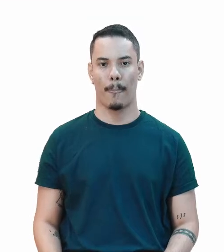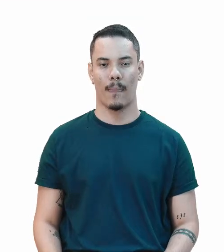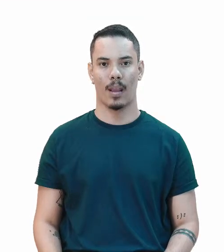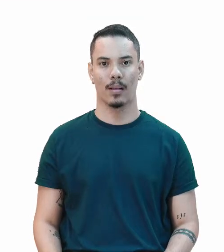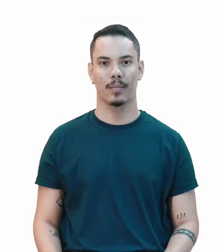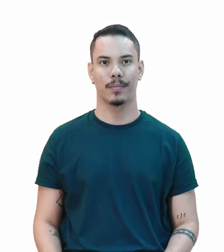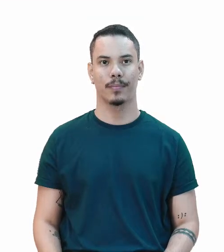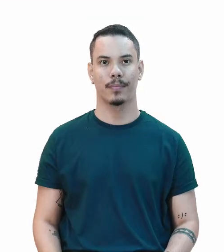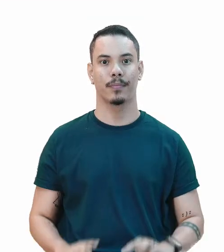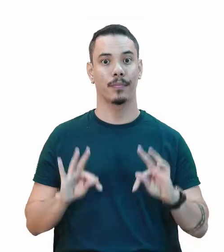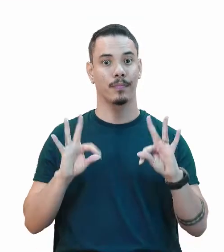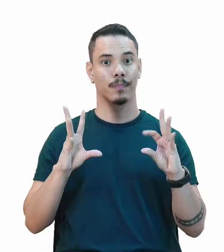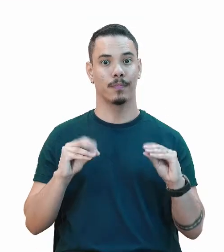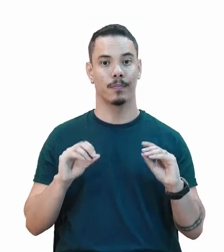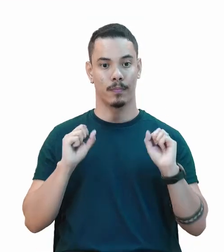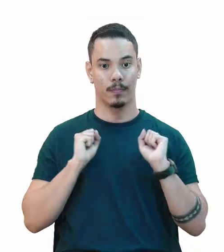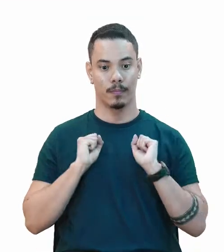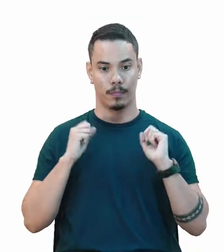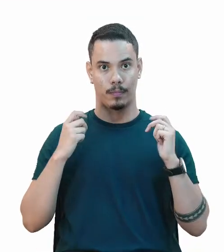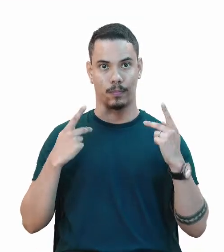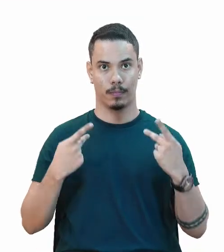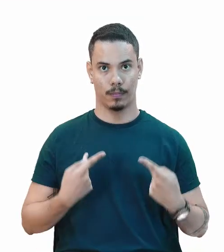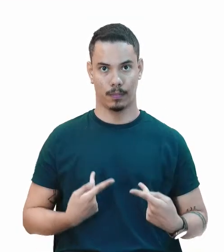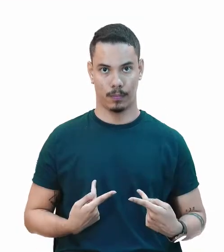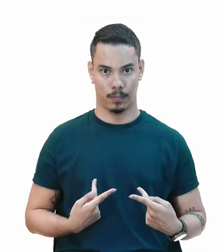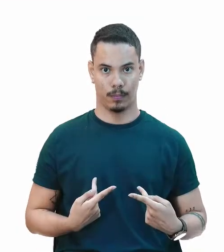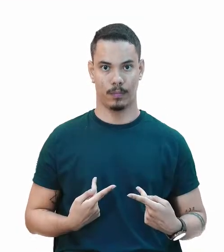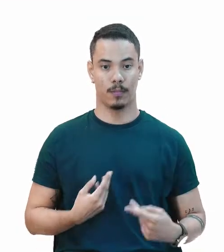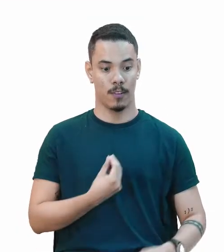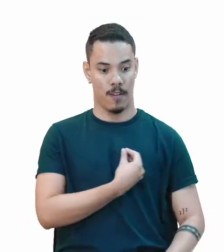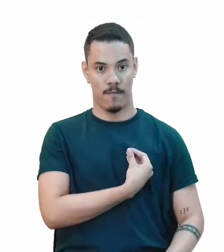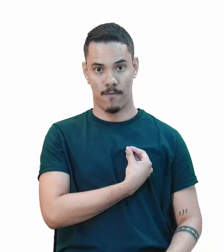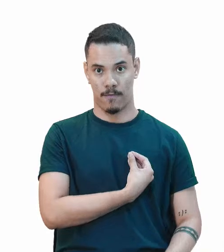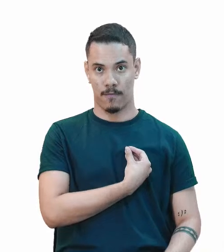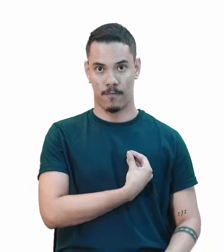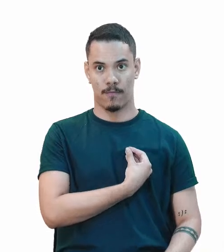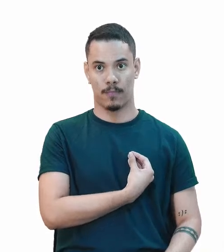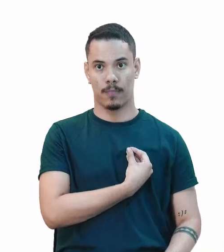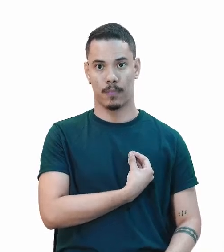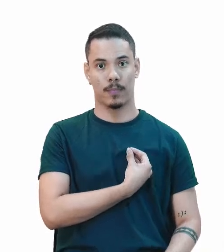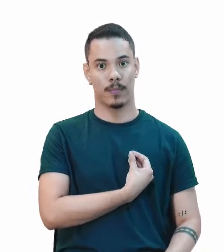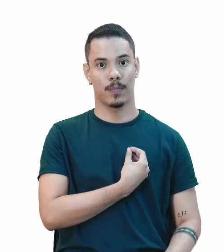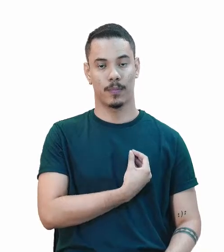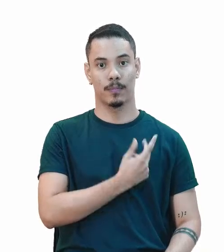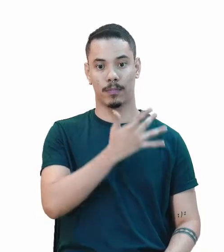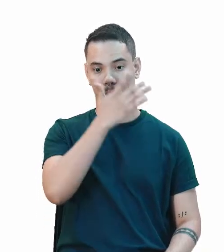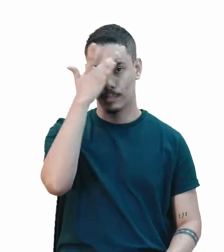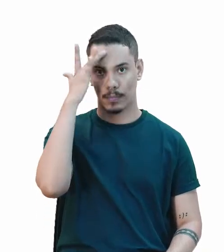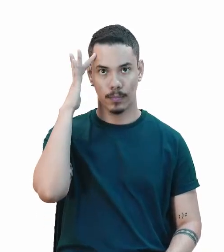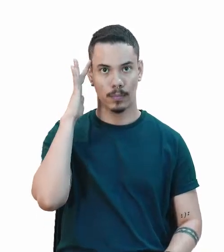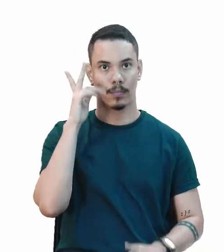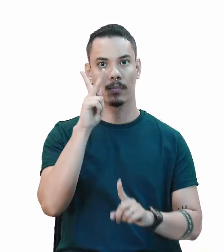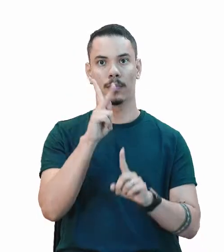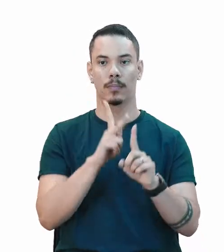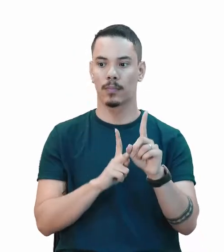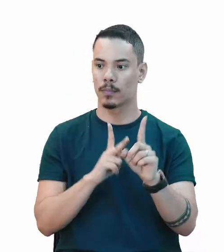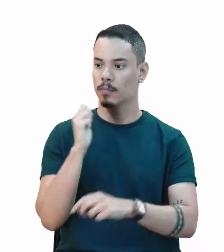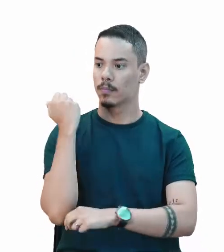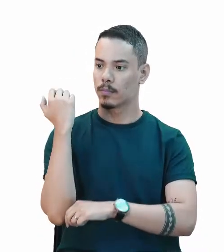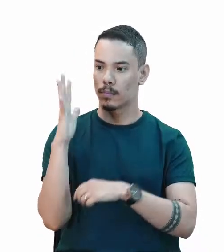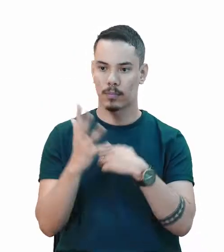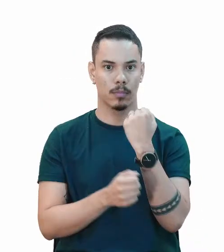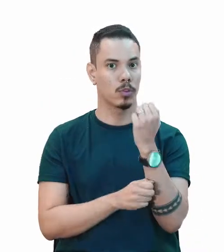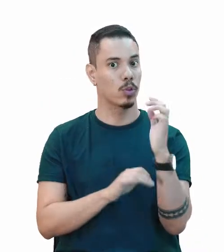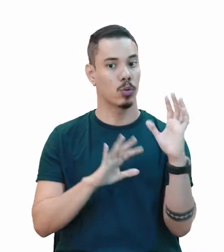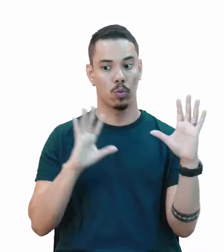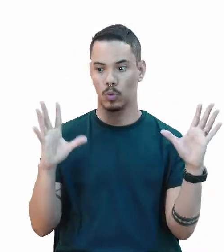Todos os seres, olha só, todos os seres, todos os indivíduos e a natureza fazem